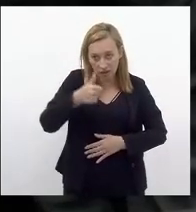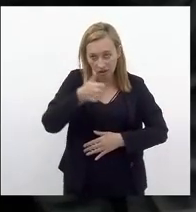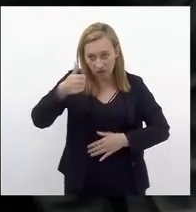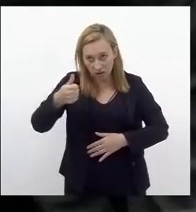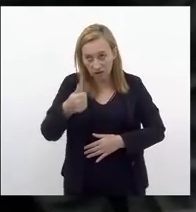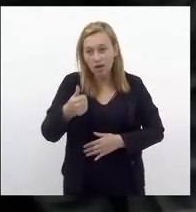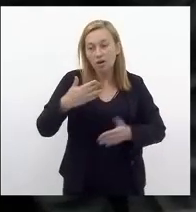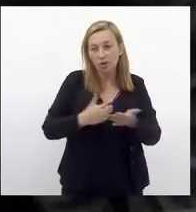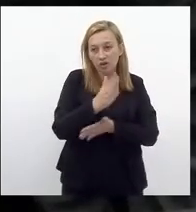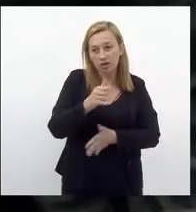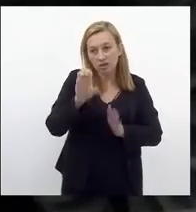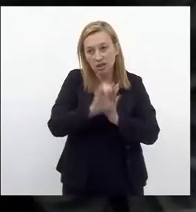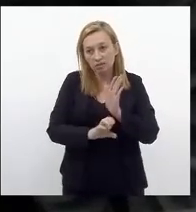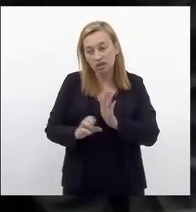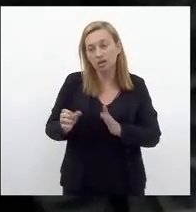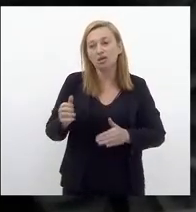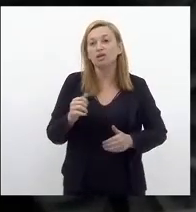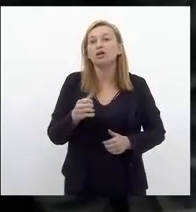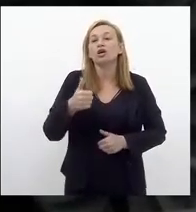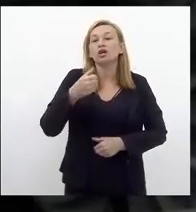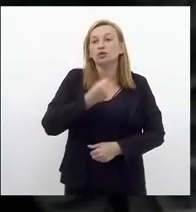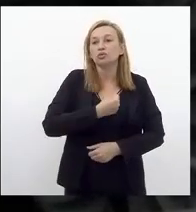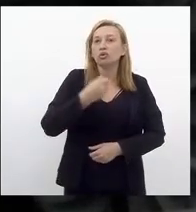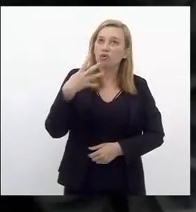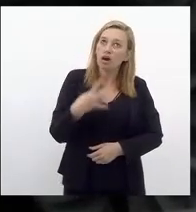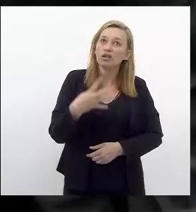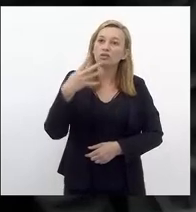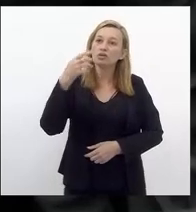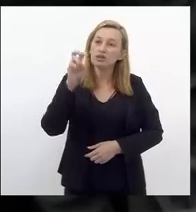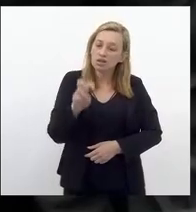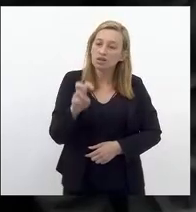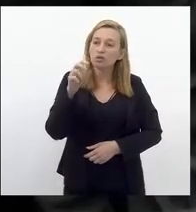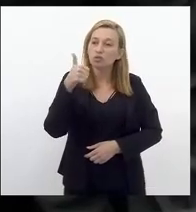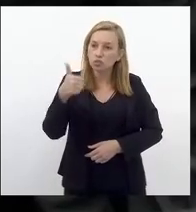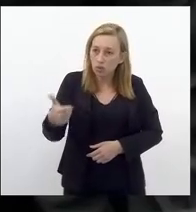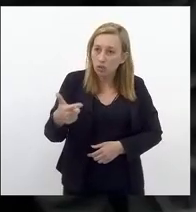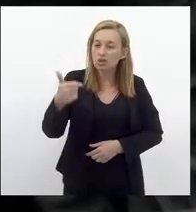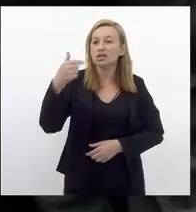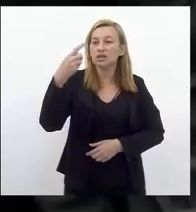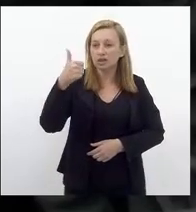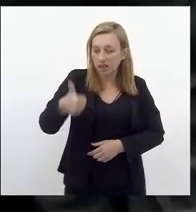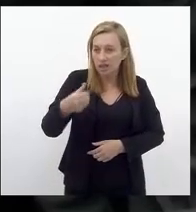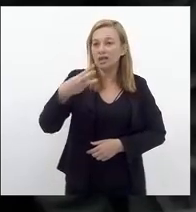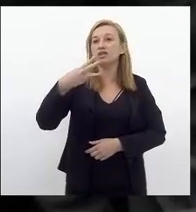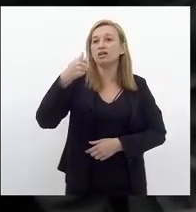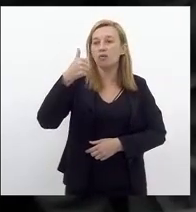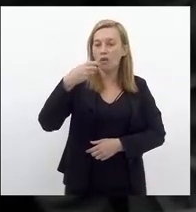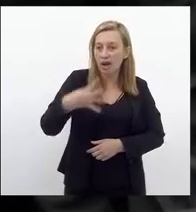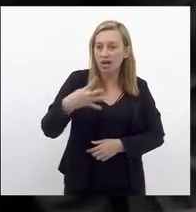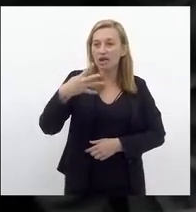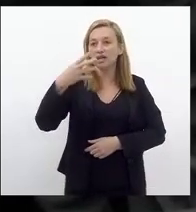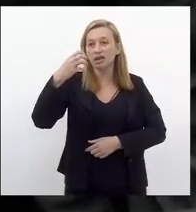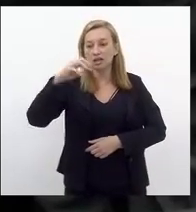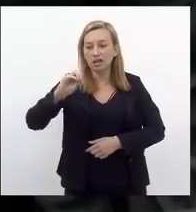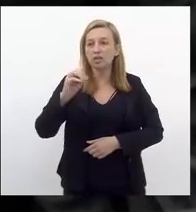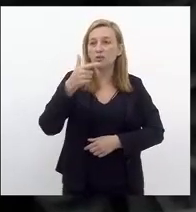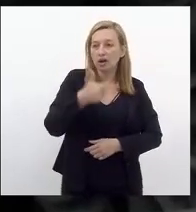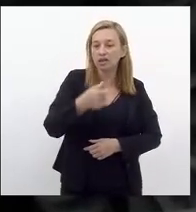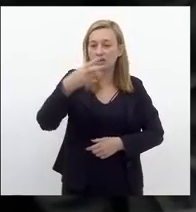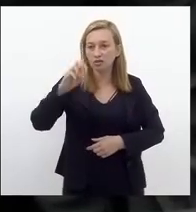221 pela aprovação das emendas aglutinativas número 4 5 12 13 e 40 42 51